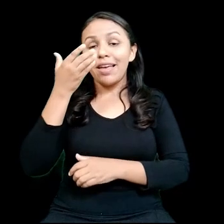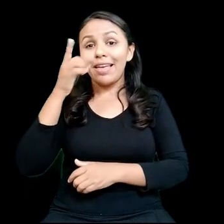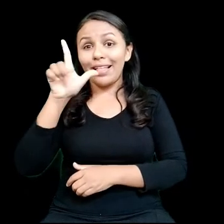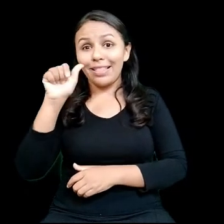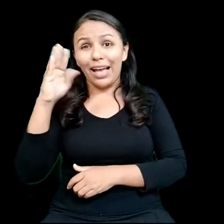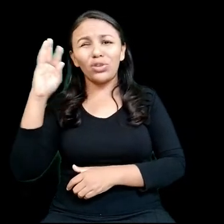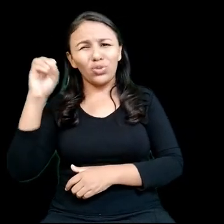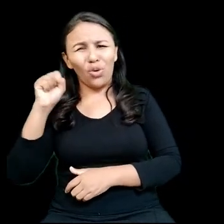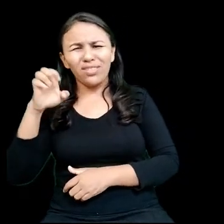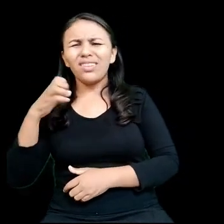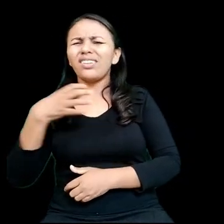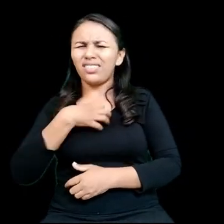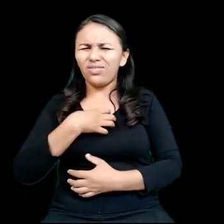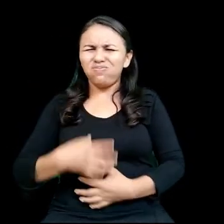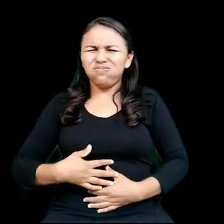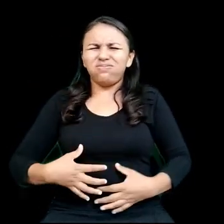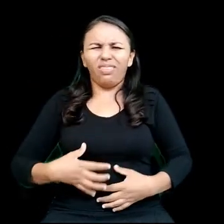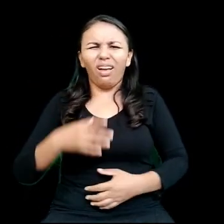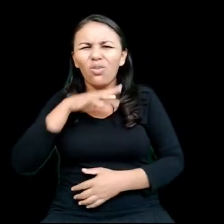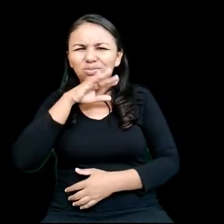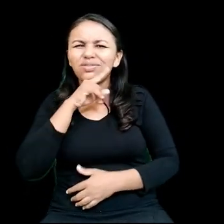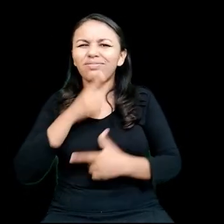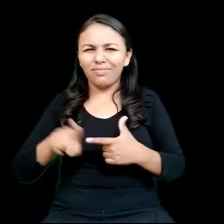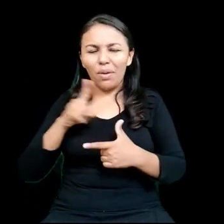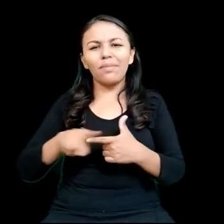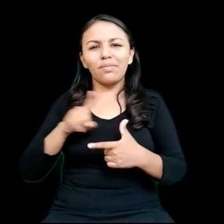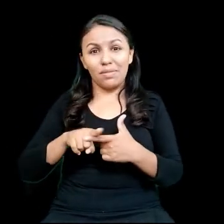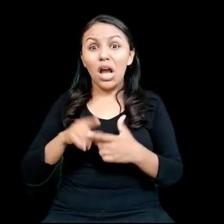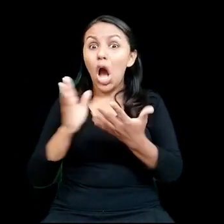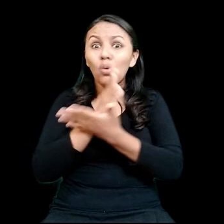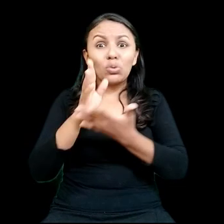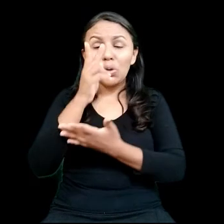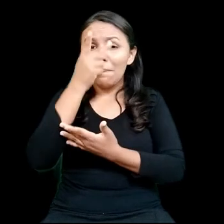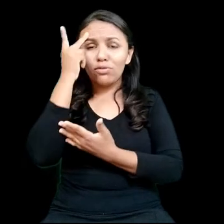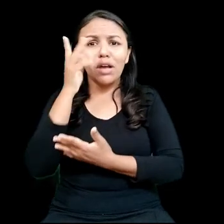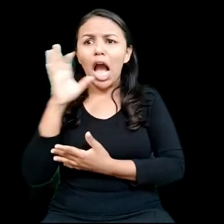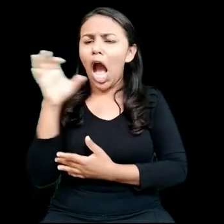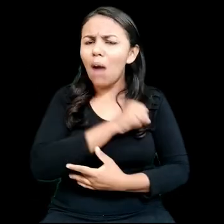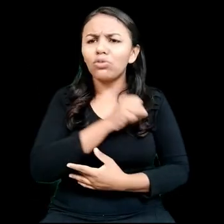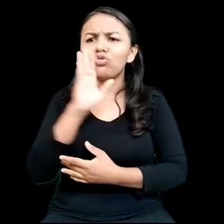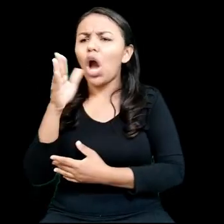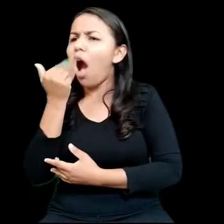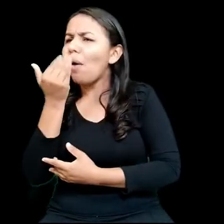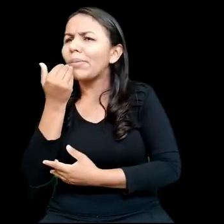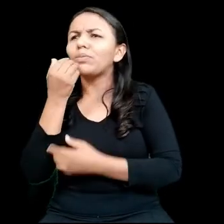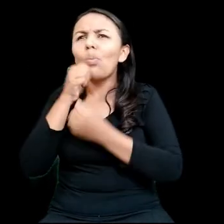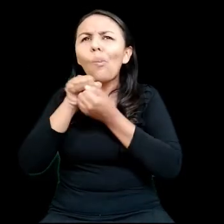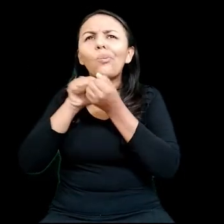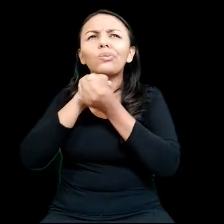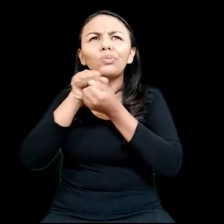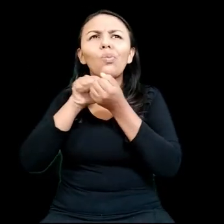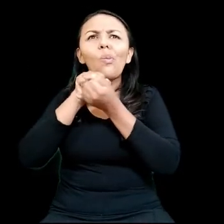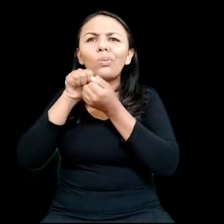esse desconforto que é muito ruim. Tem pessoas que ao colocar o alimento e começar a